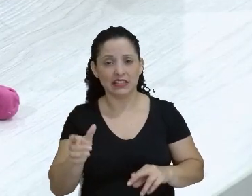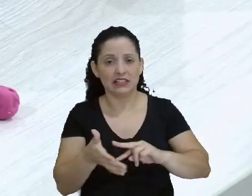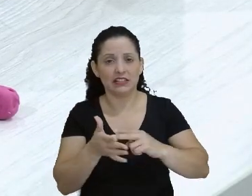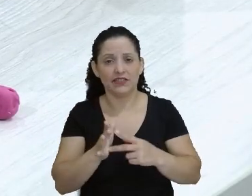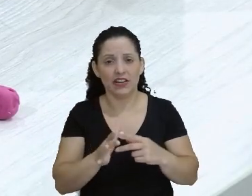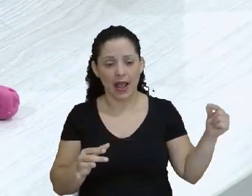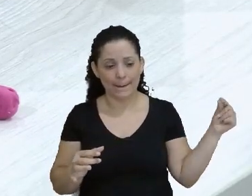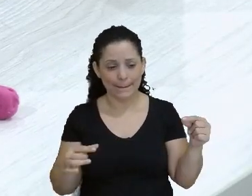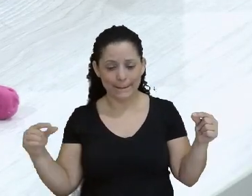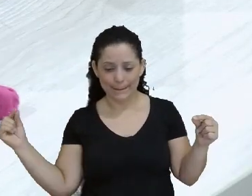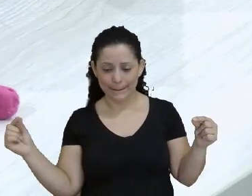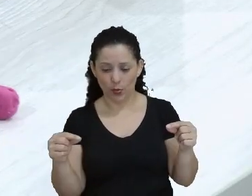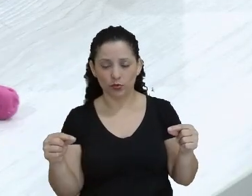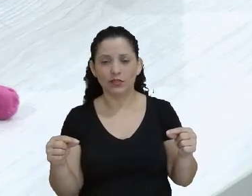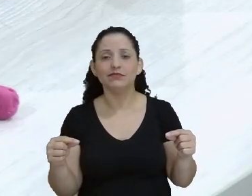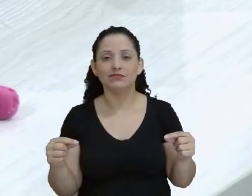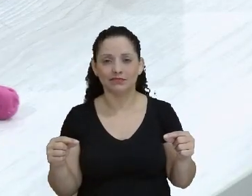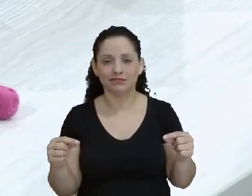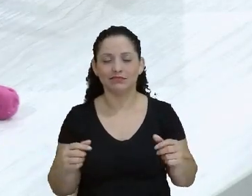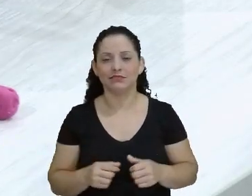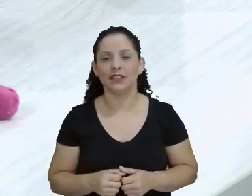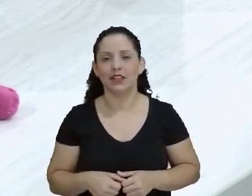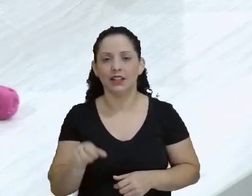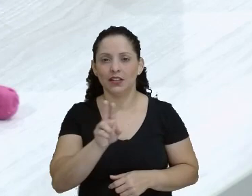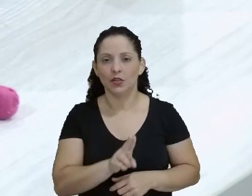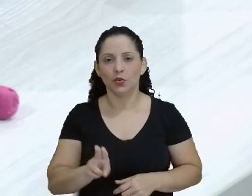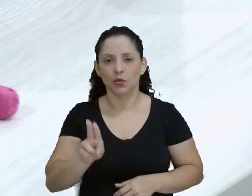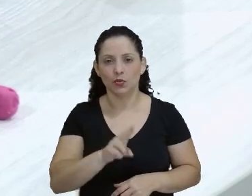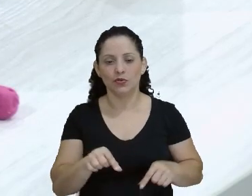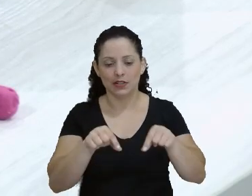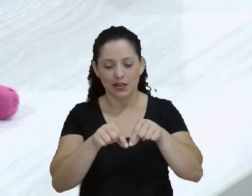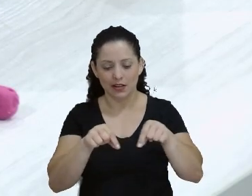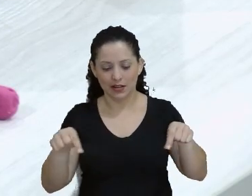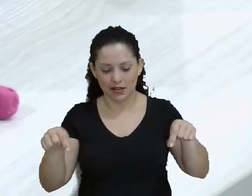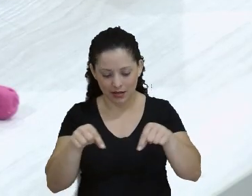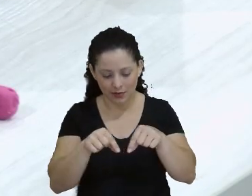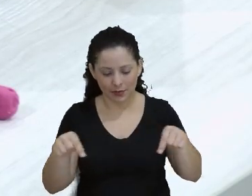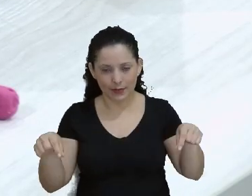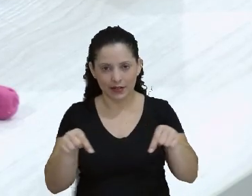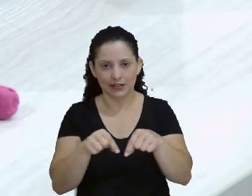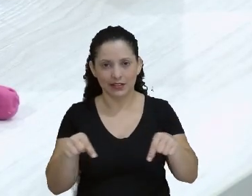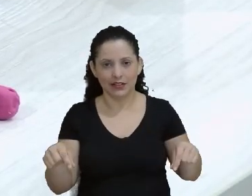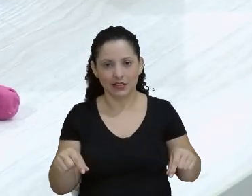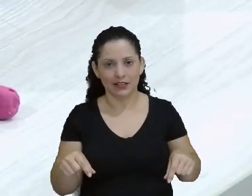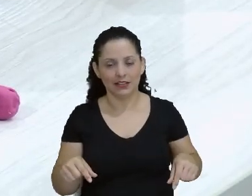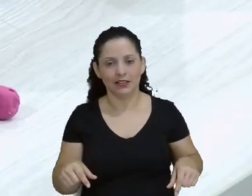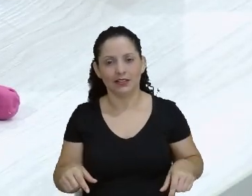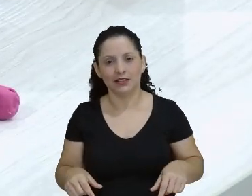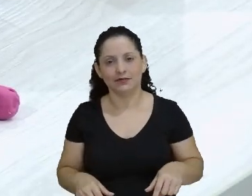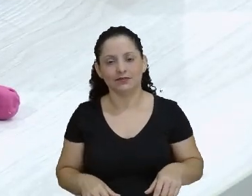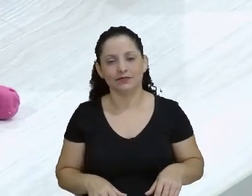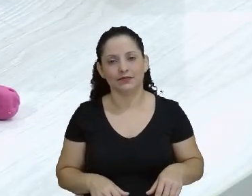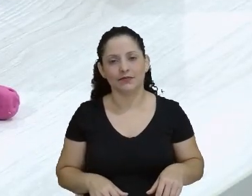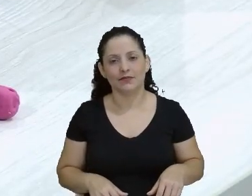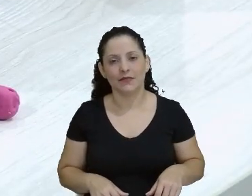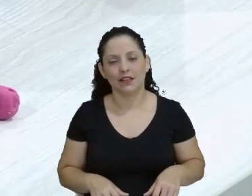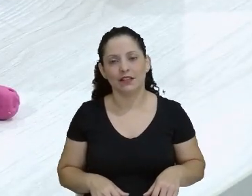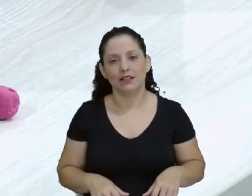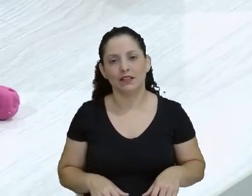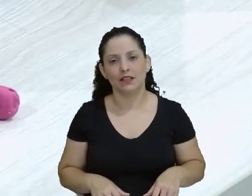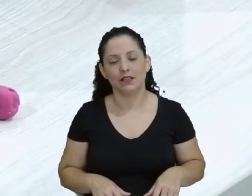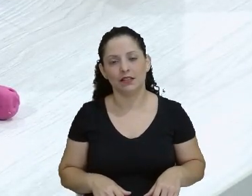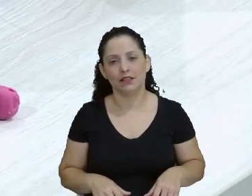bloco. Então, eu estou usando aqui, ó, o palitinho de dente, como vocês podem ver, vou colocar aqui